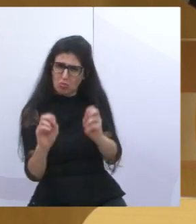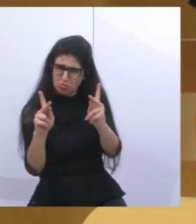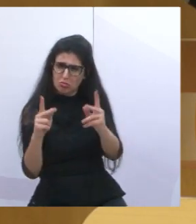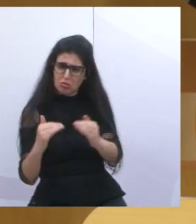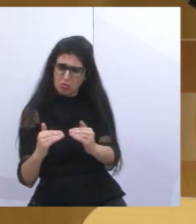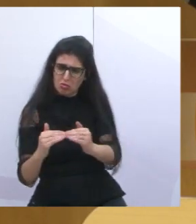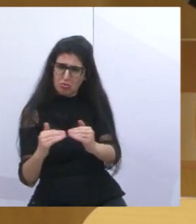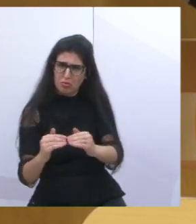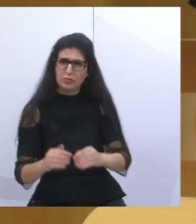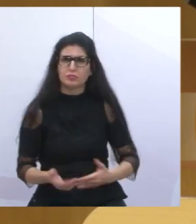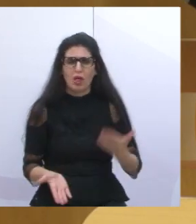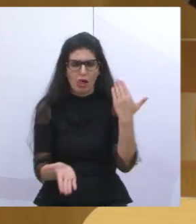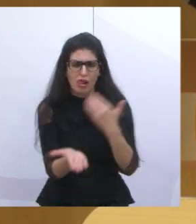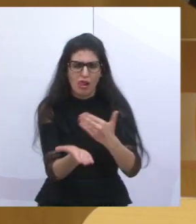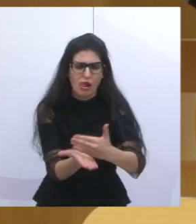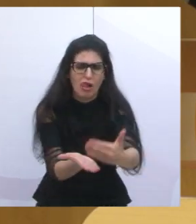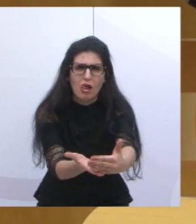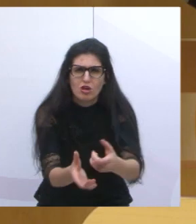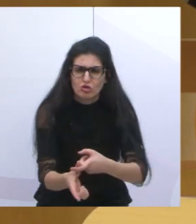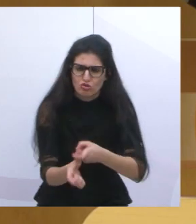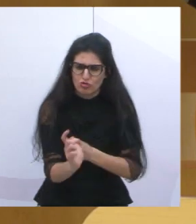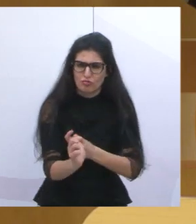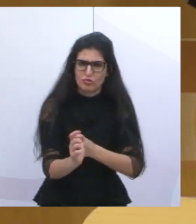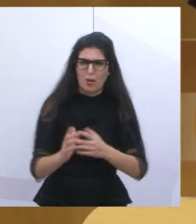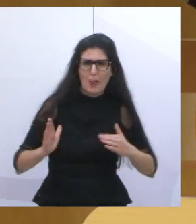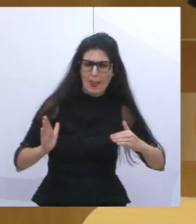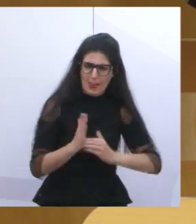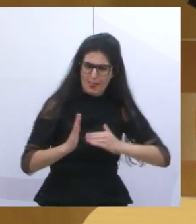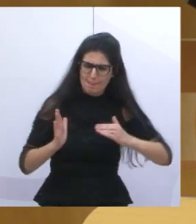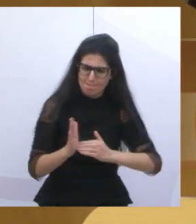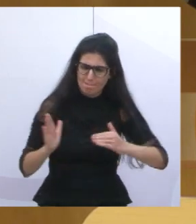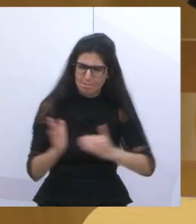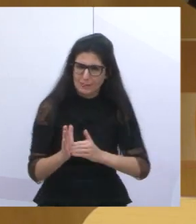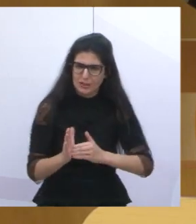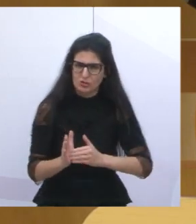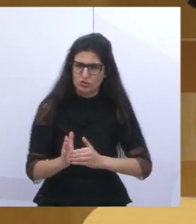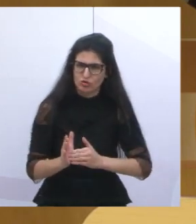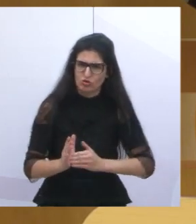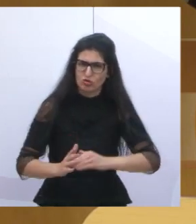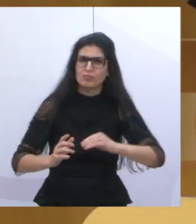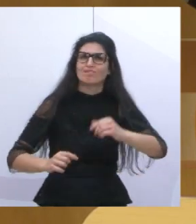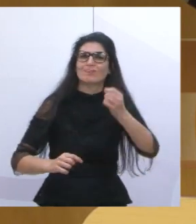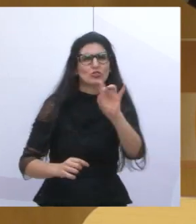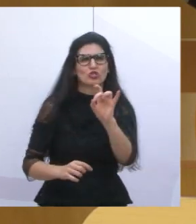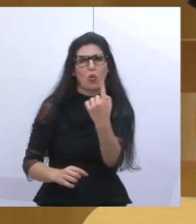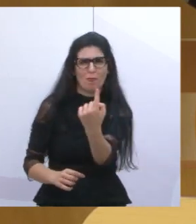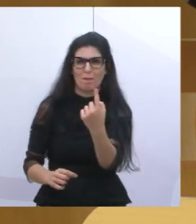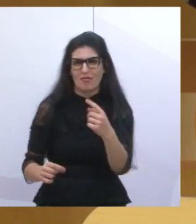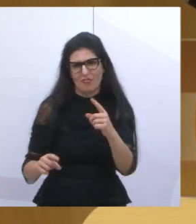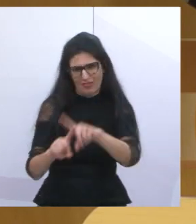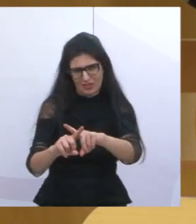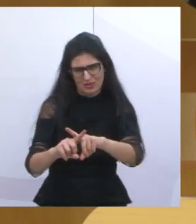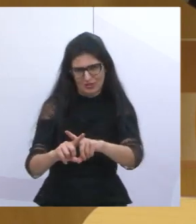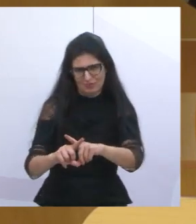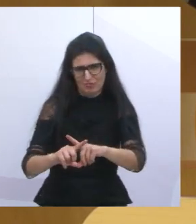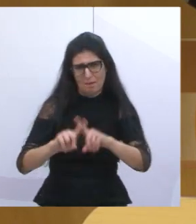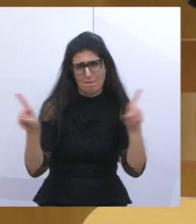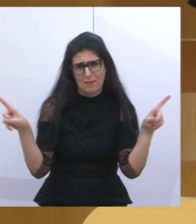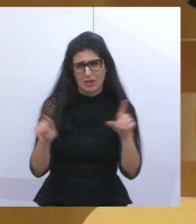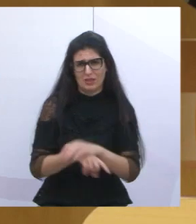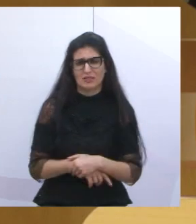legislação de parcelamento de débitos limita o reparcelamento uma única vez, dificultando